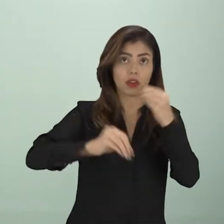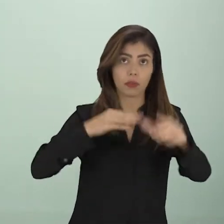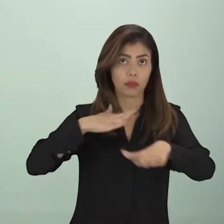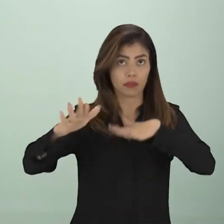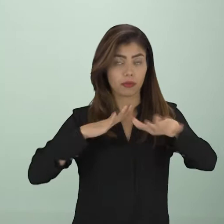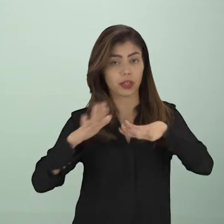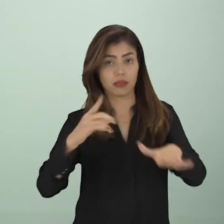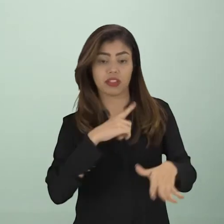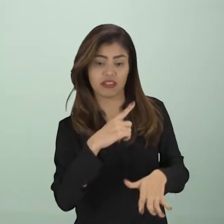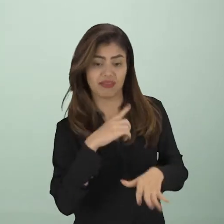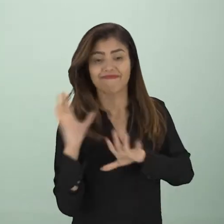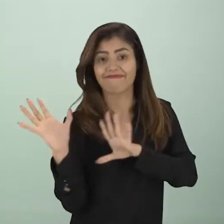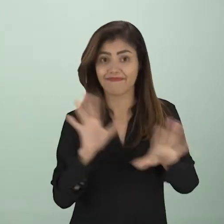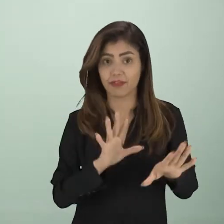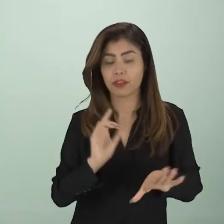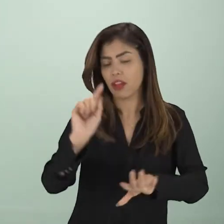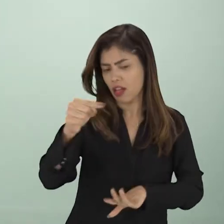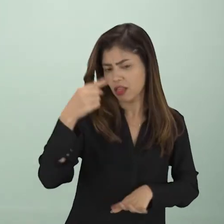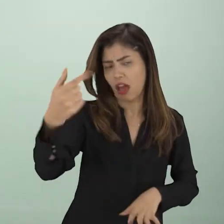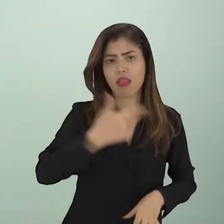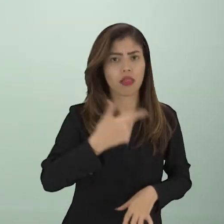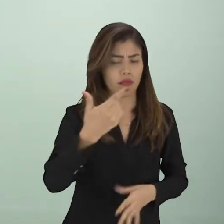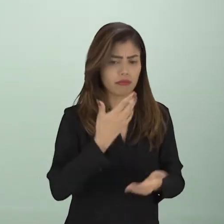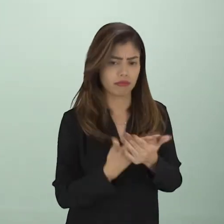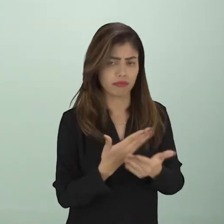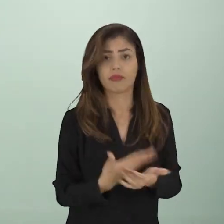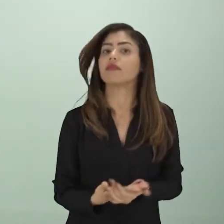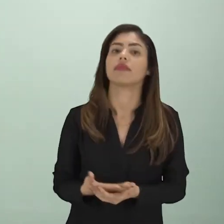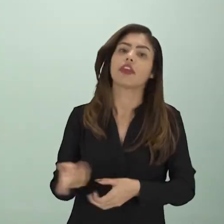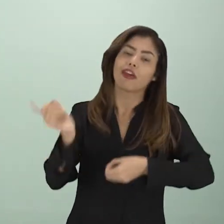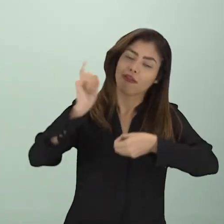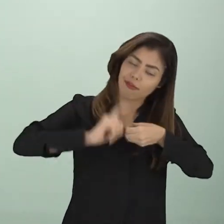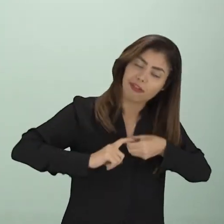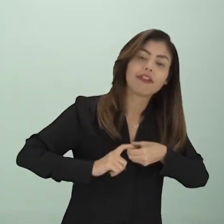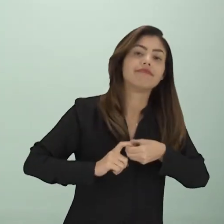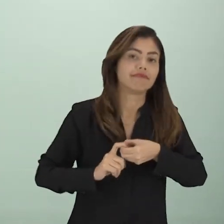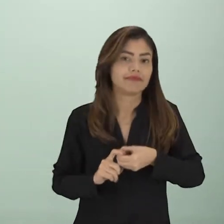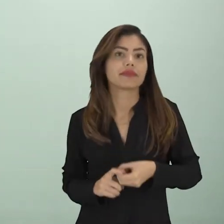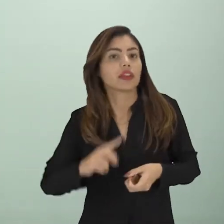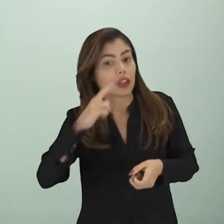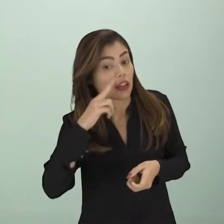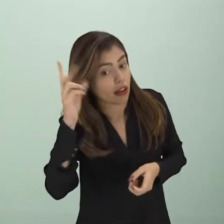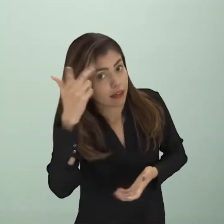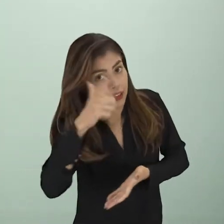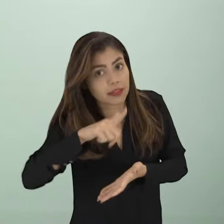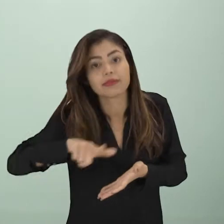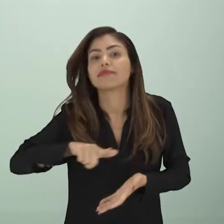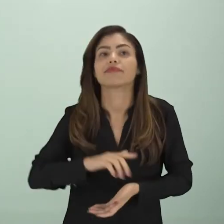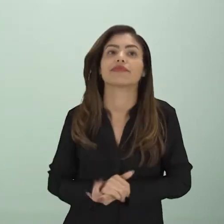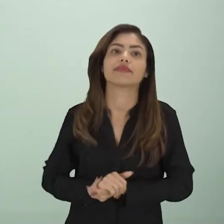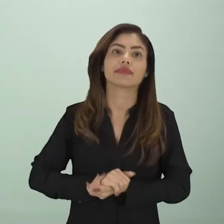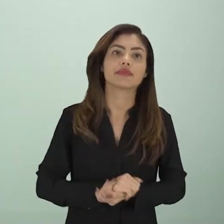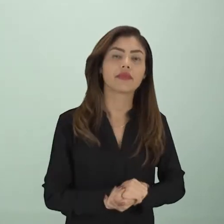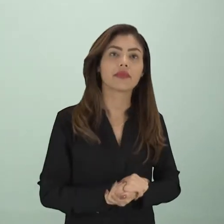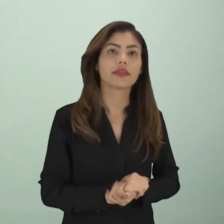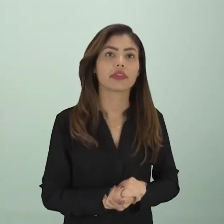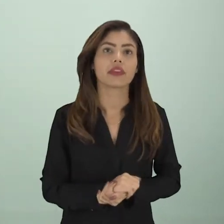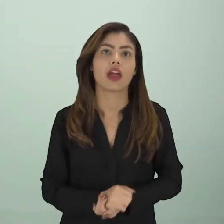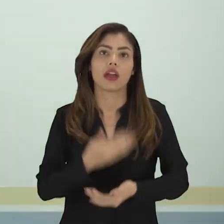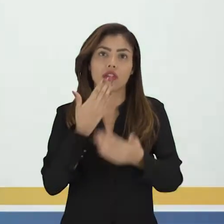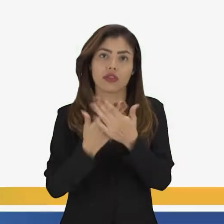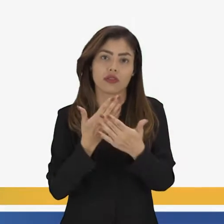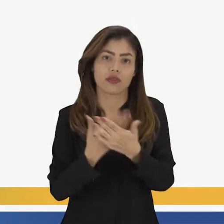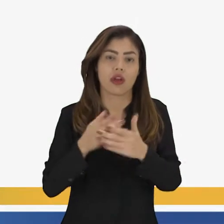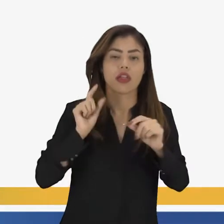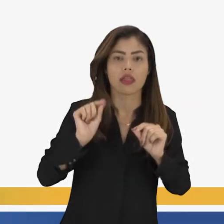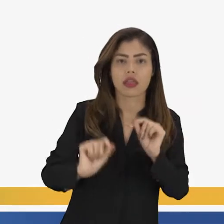movimentos das vanguardas. Isso está lá na aula 2. Se for preciso, você volta lá e dá uma revisada, tá certo? Esses estudiosos,